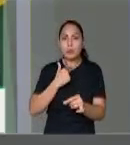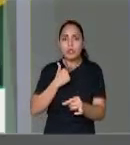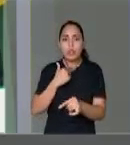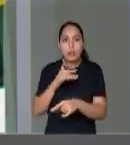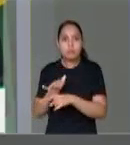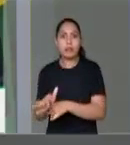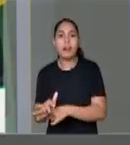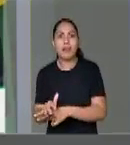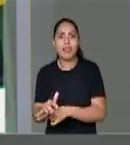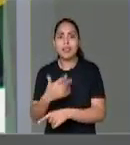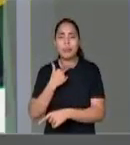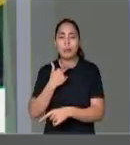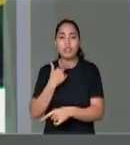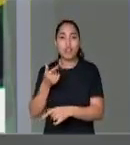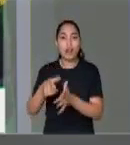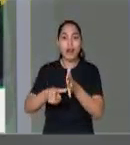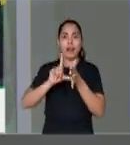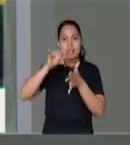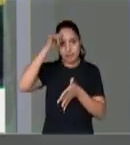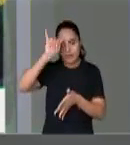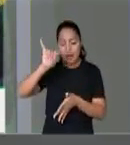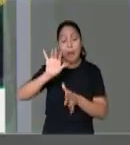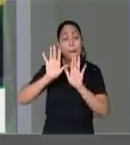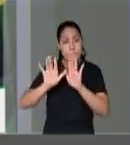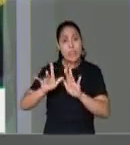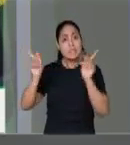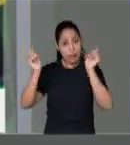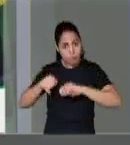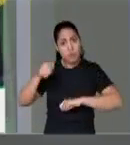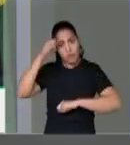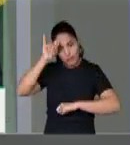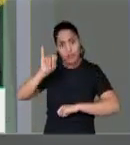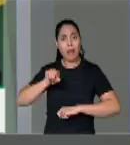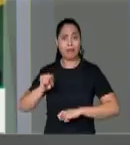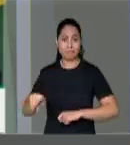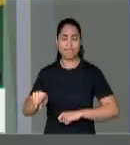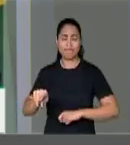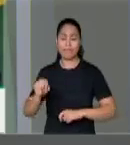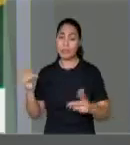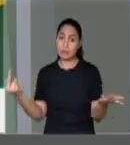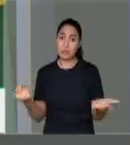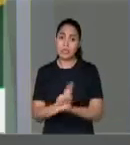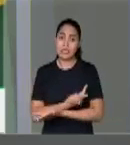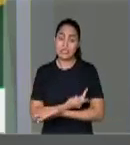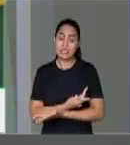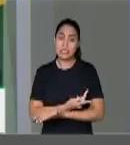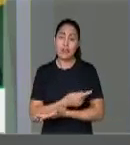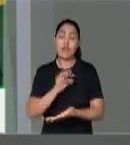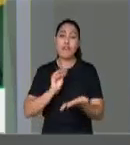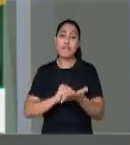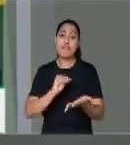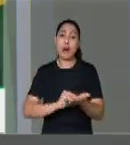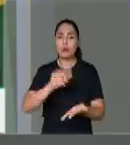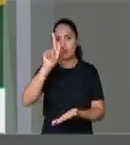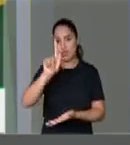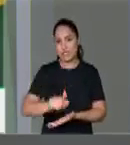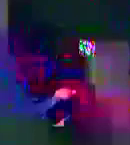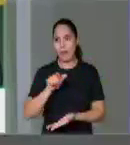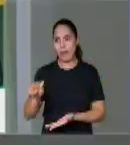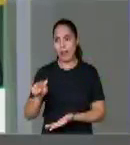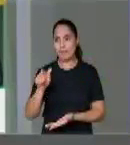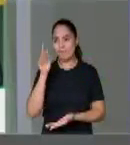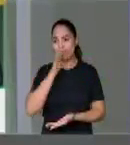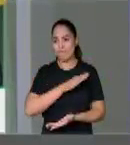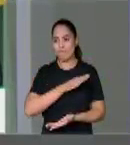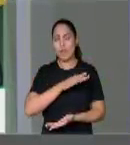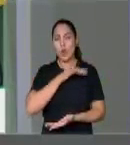sem a possibilidade da gente evitar que aquilo acontecesse. E aquilo foi o descaso e a má gestão. E é isso que a gente